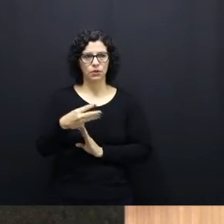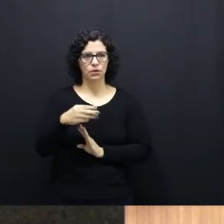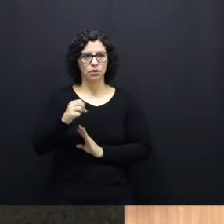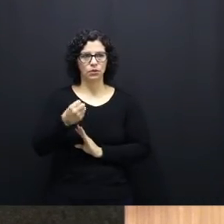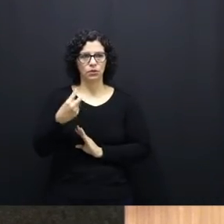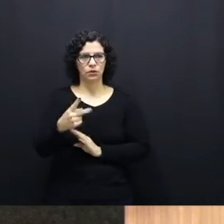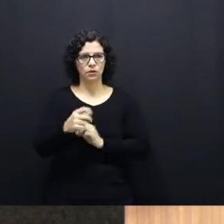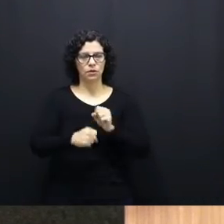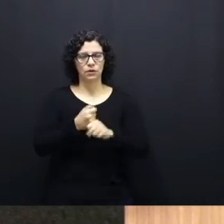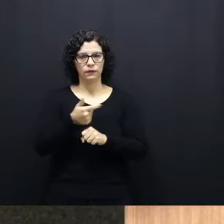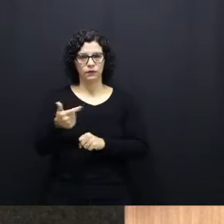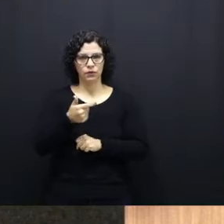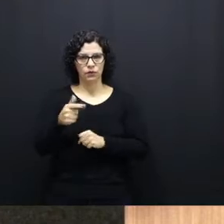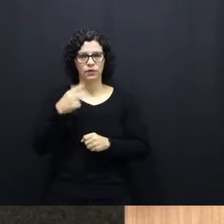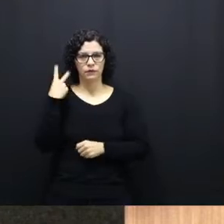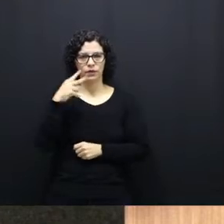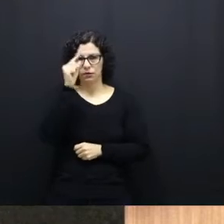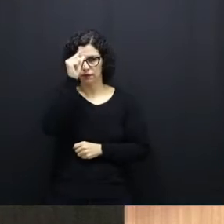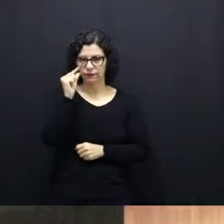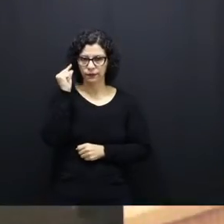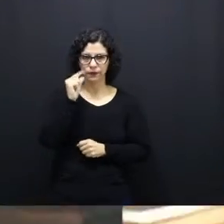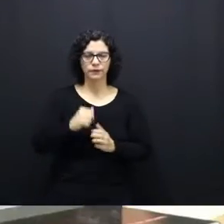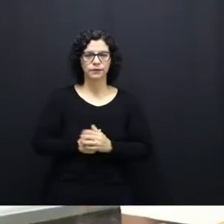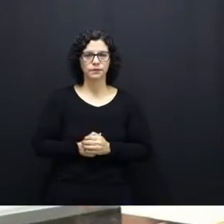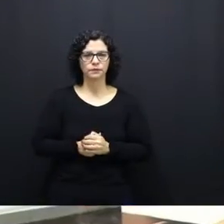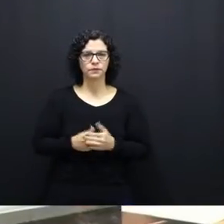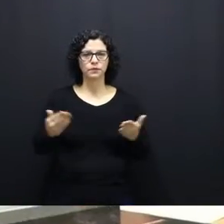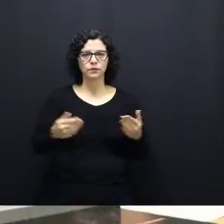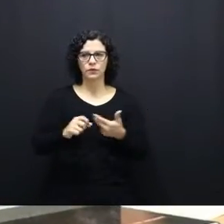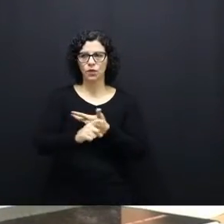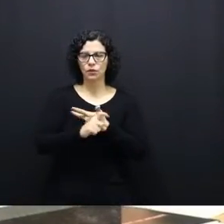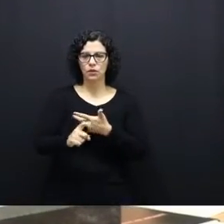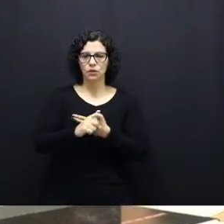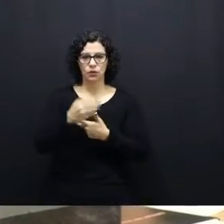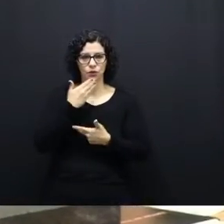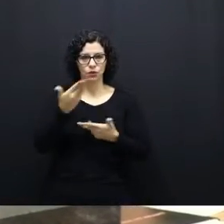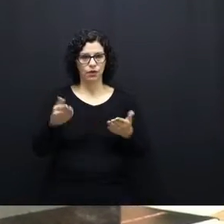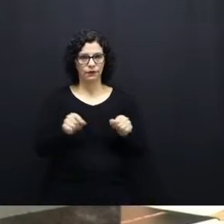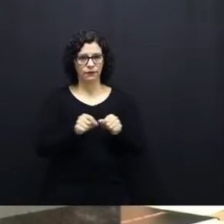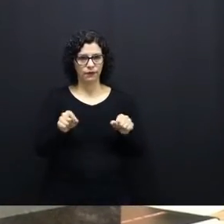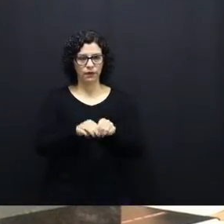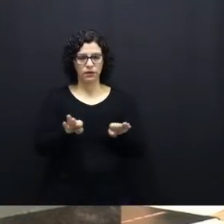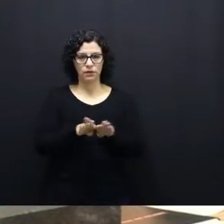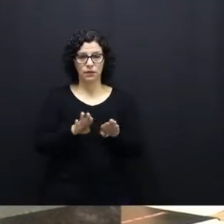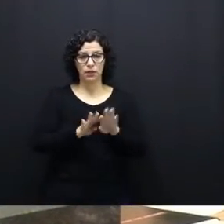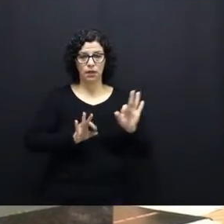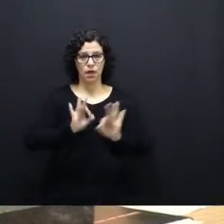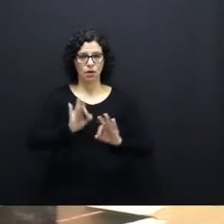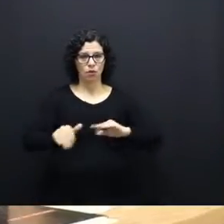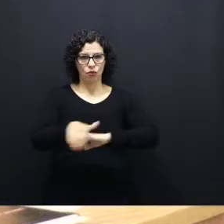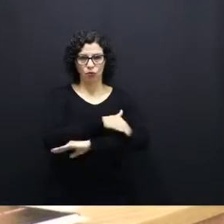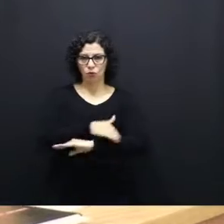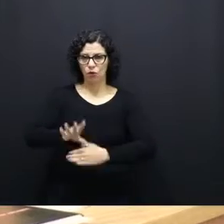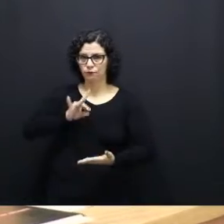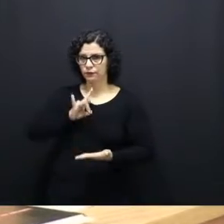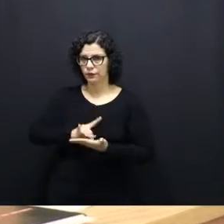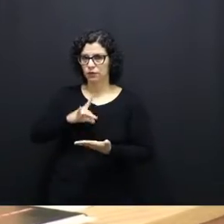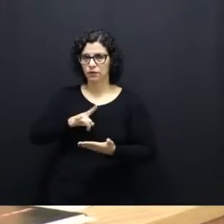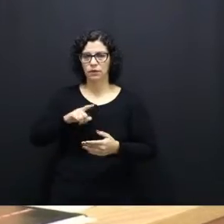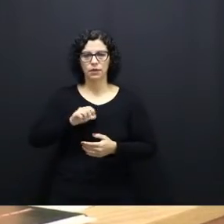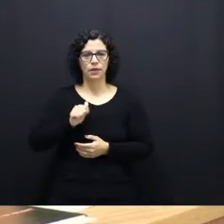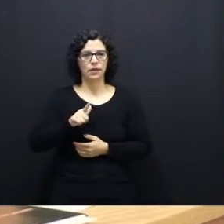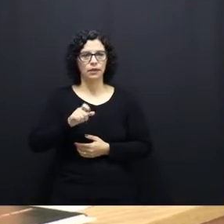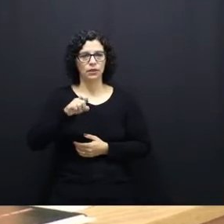7.332 2022 da vereadora Fátima de Paula ao poder executivo que seja realizado o reparo de asfalto definitivo na Rua